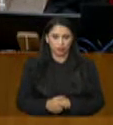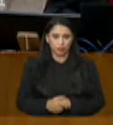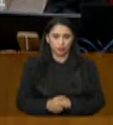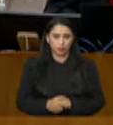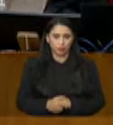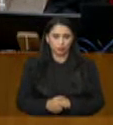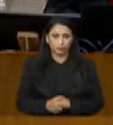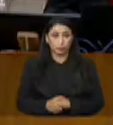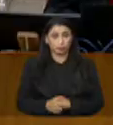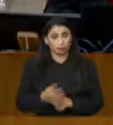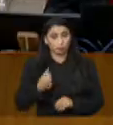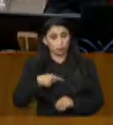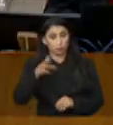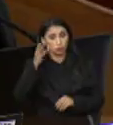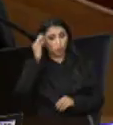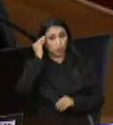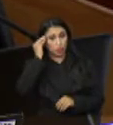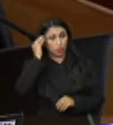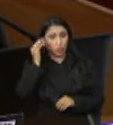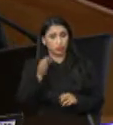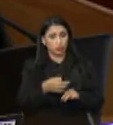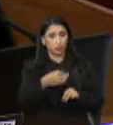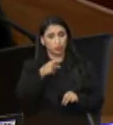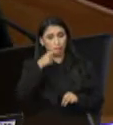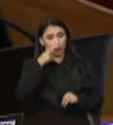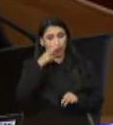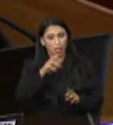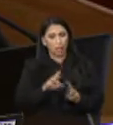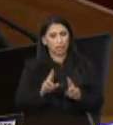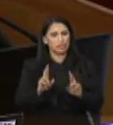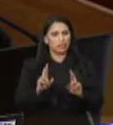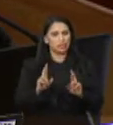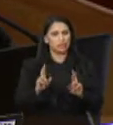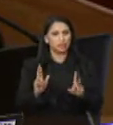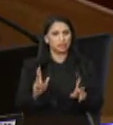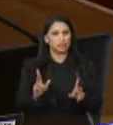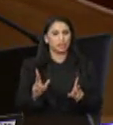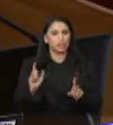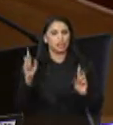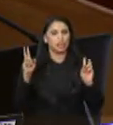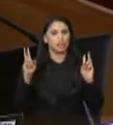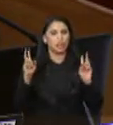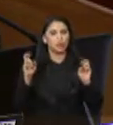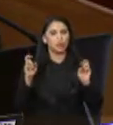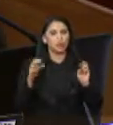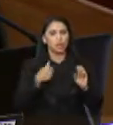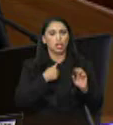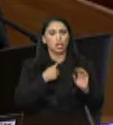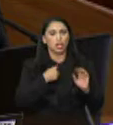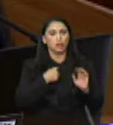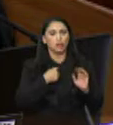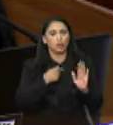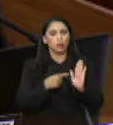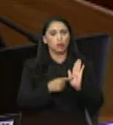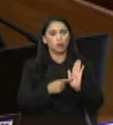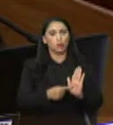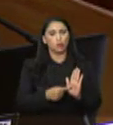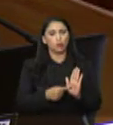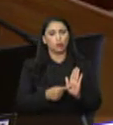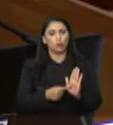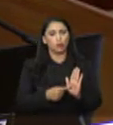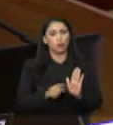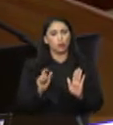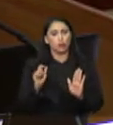o PEP do contém times Joaquim a diferença seria na questão que eu trato Como ultratividade